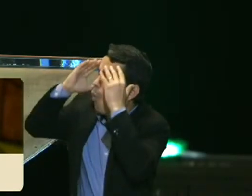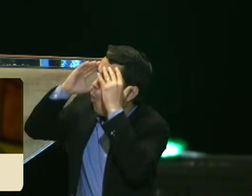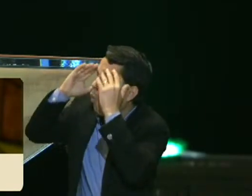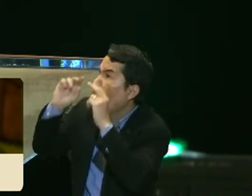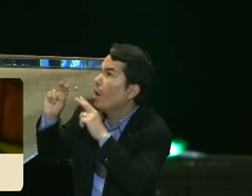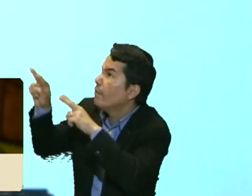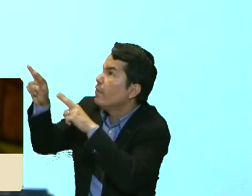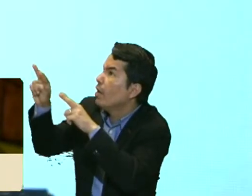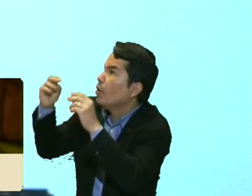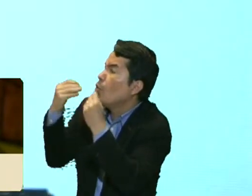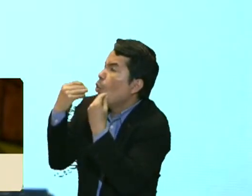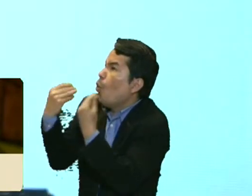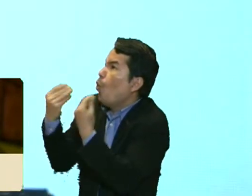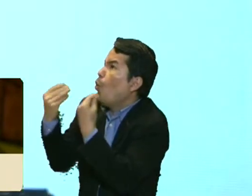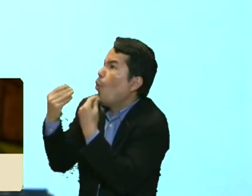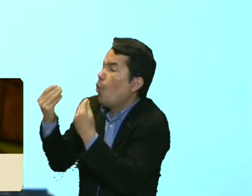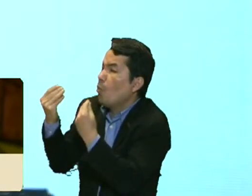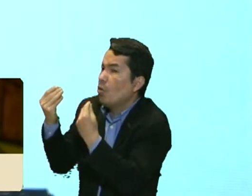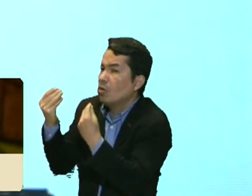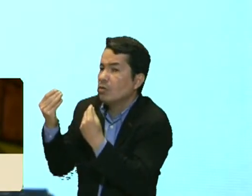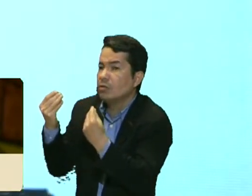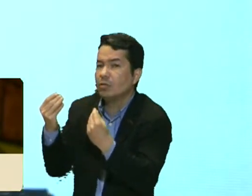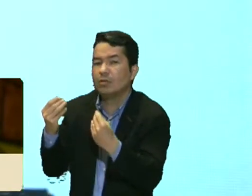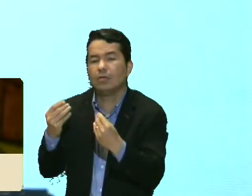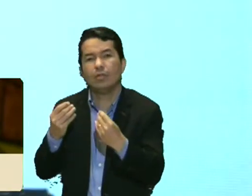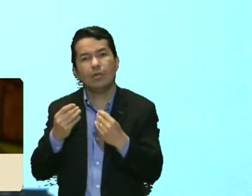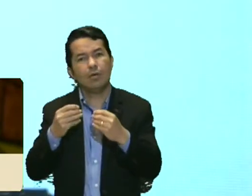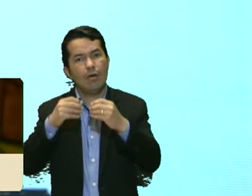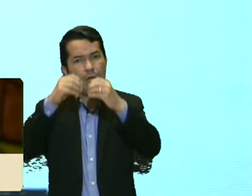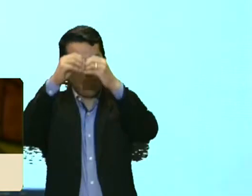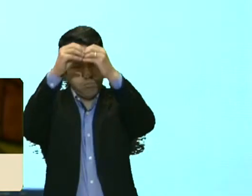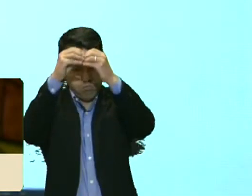imagem da esperança cristã.